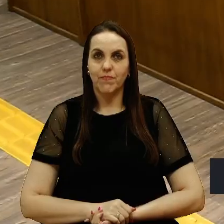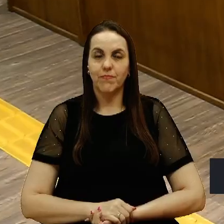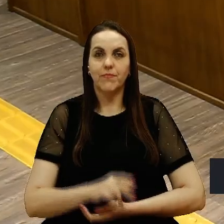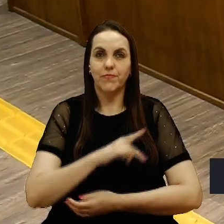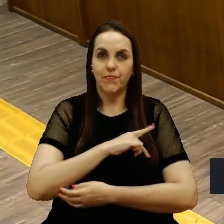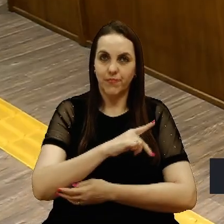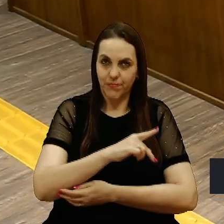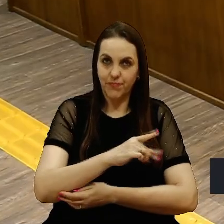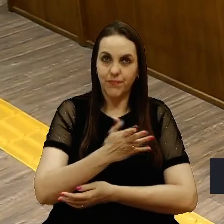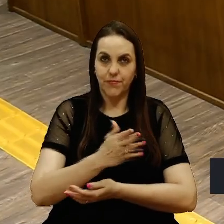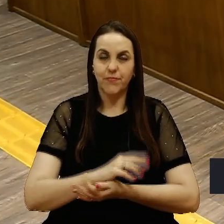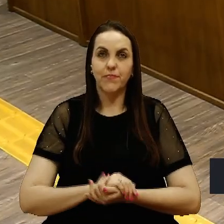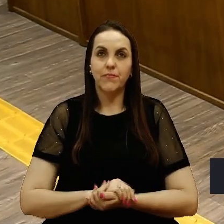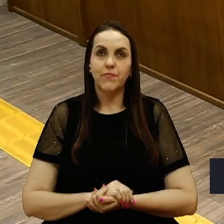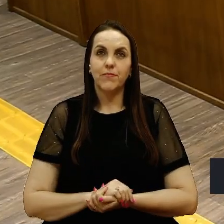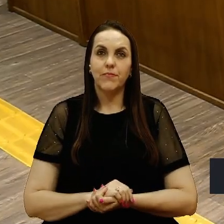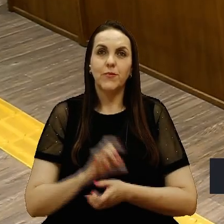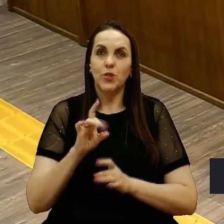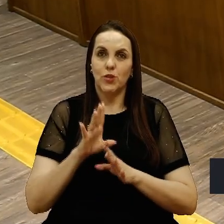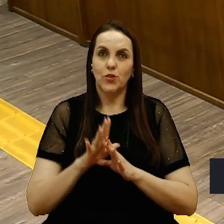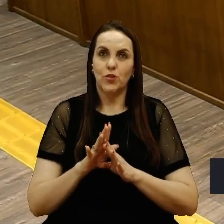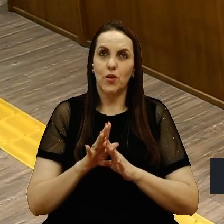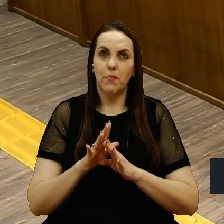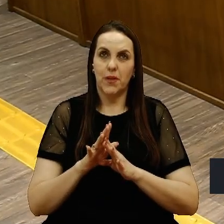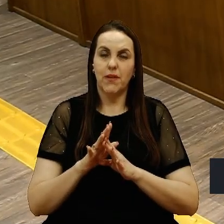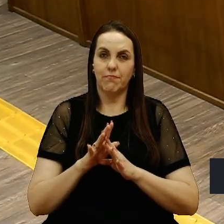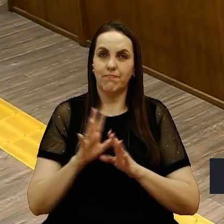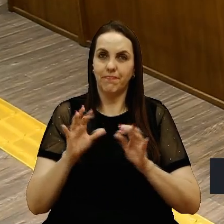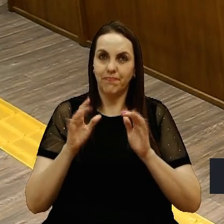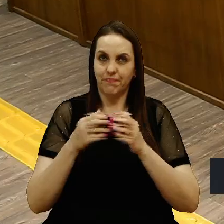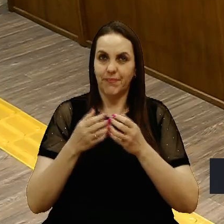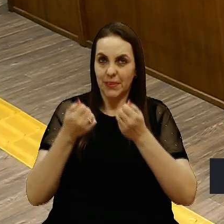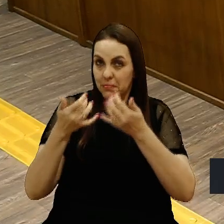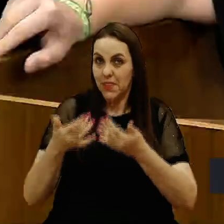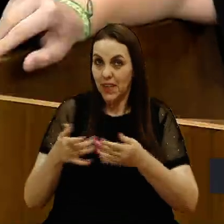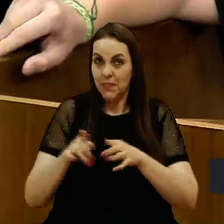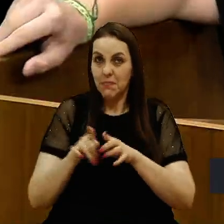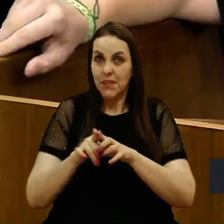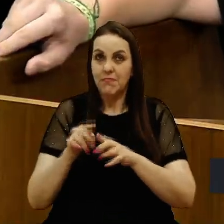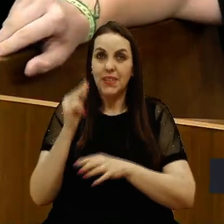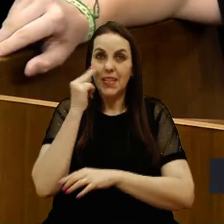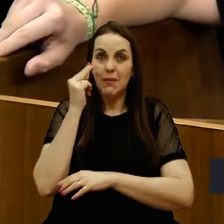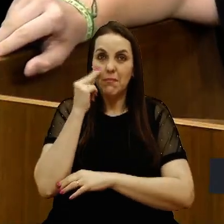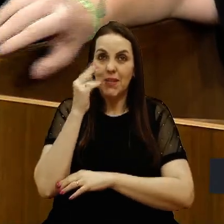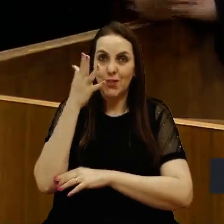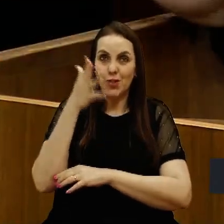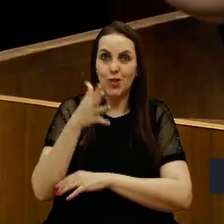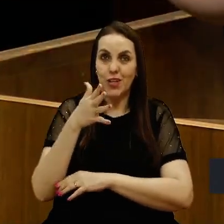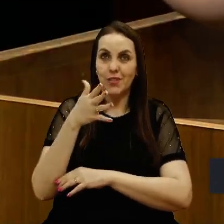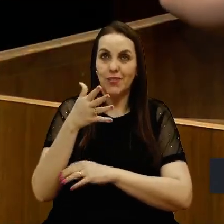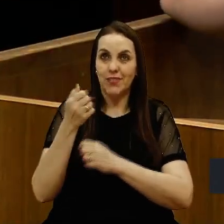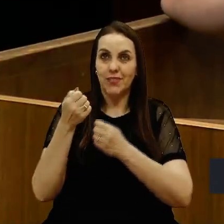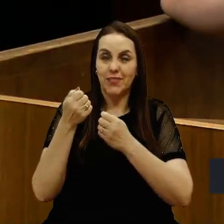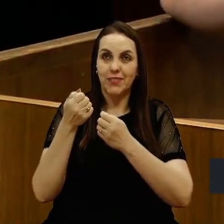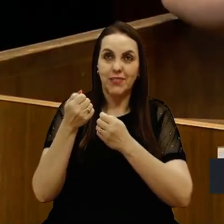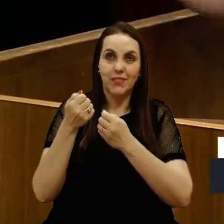Senhor presidente, só para constar, o vereador Libardi já deu aqui a...